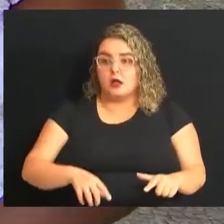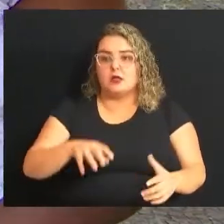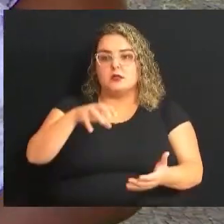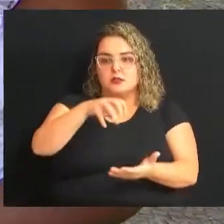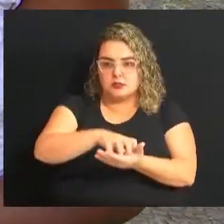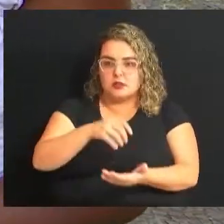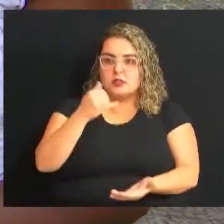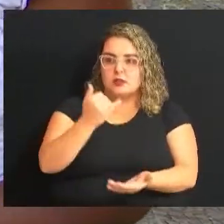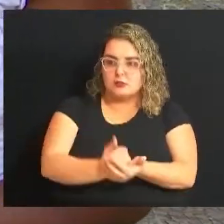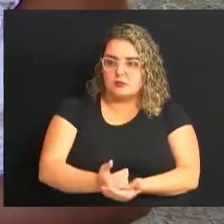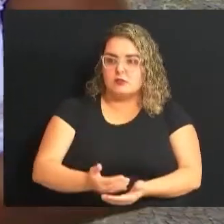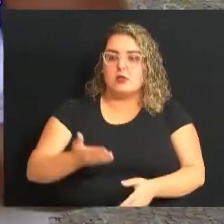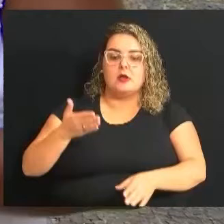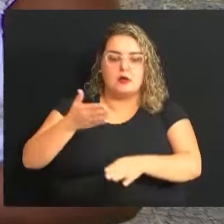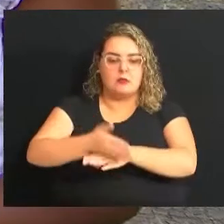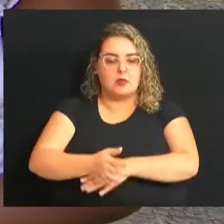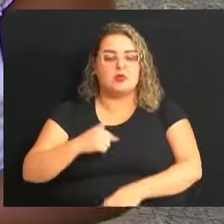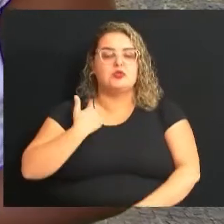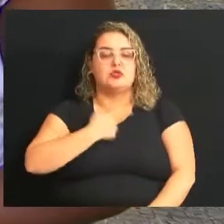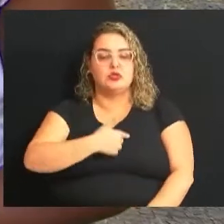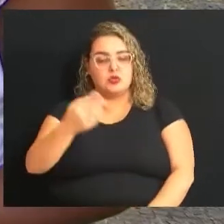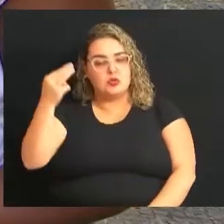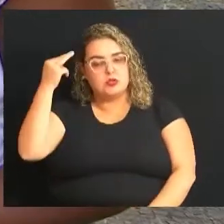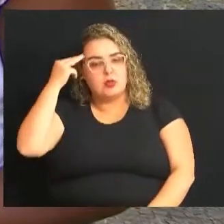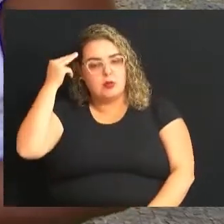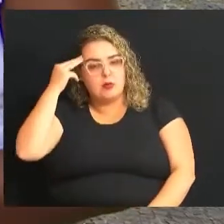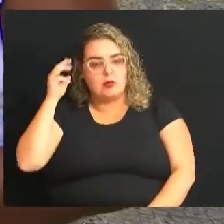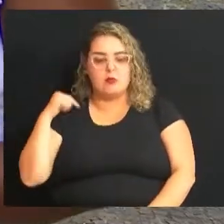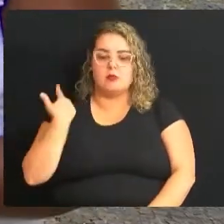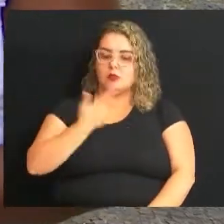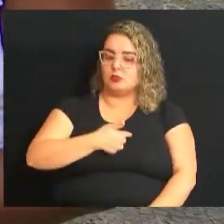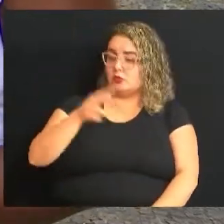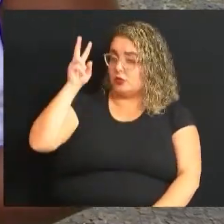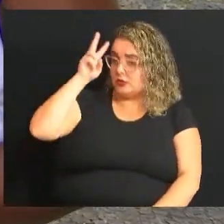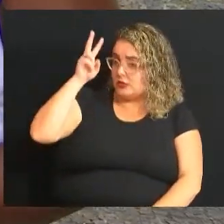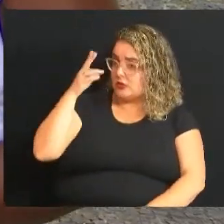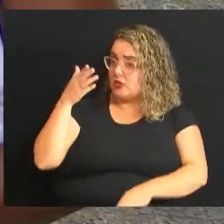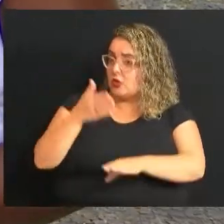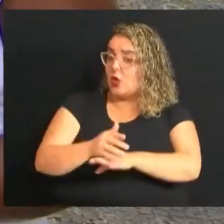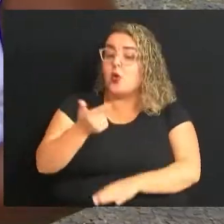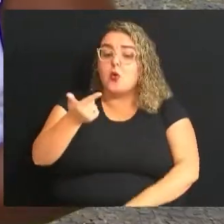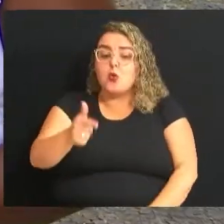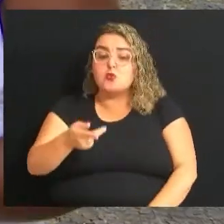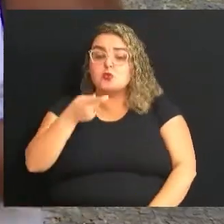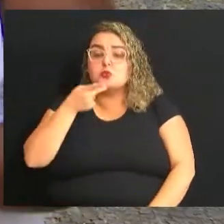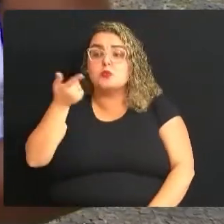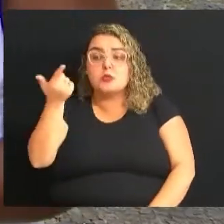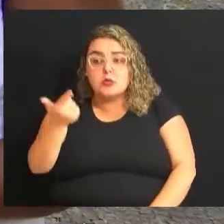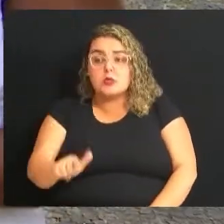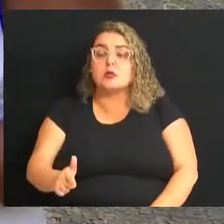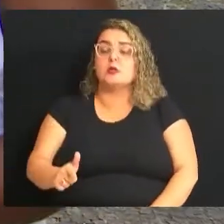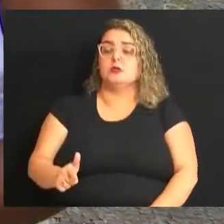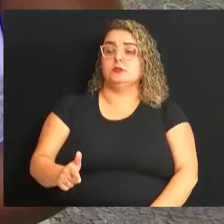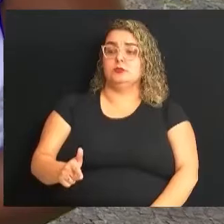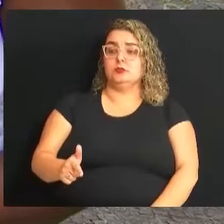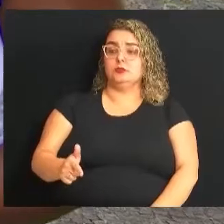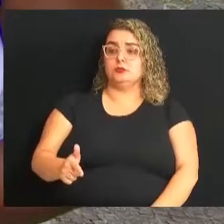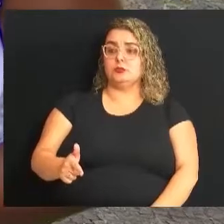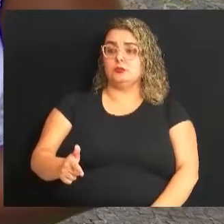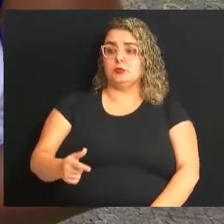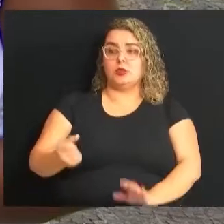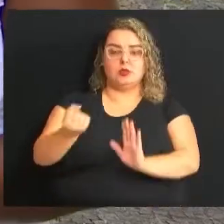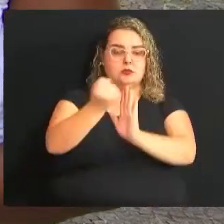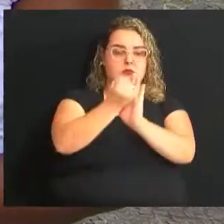ele é parte da nossa memória, é parte da nossa história, e continuamos reafirmando que, mesmo que os símbolos